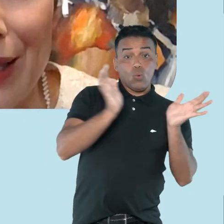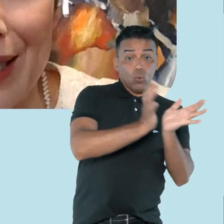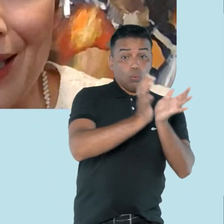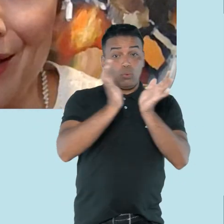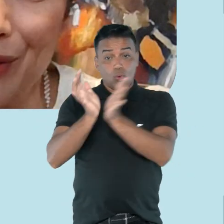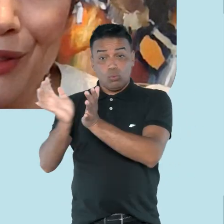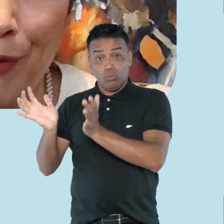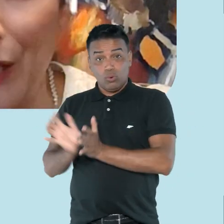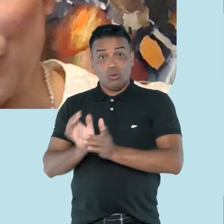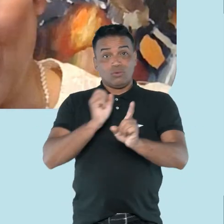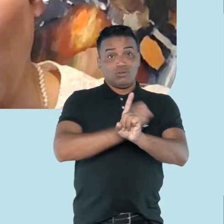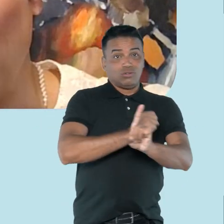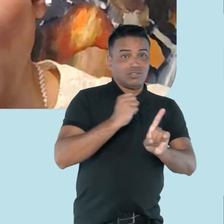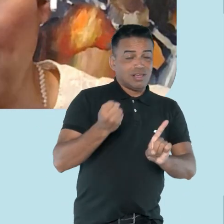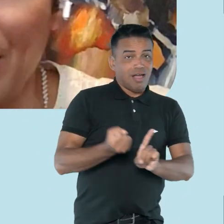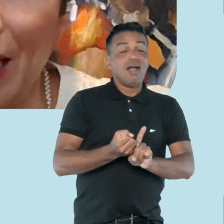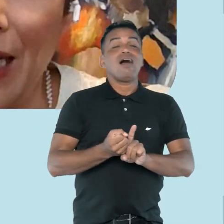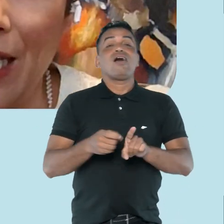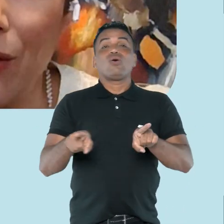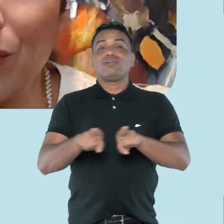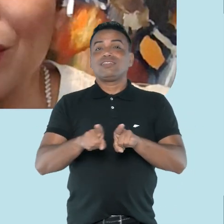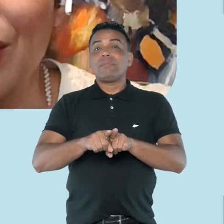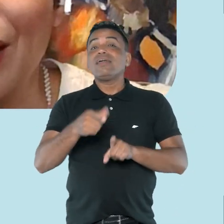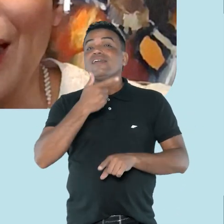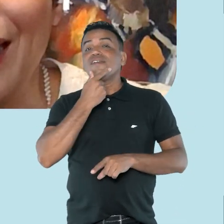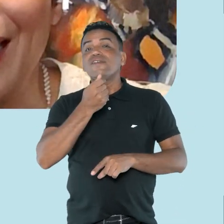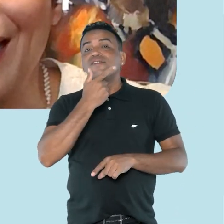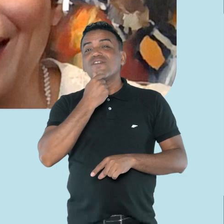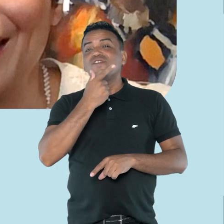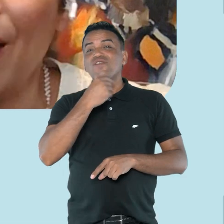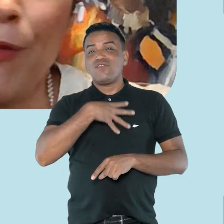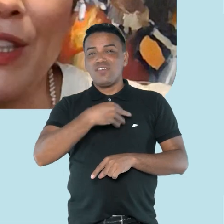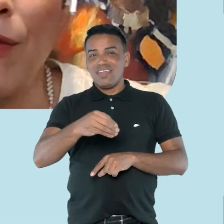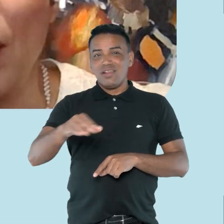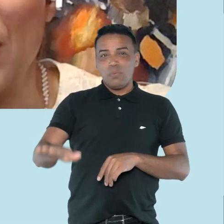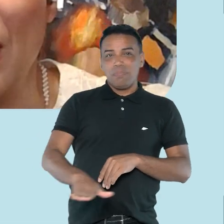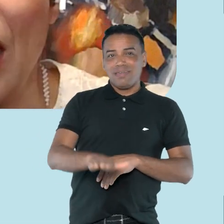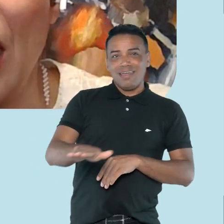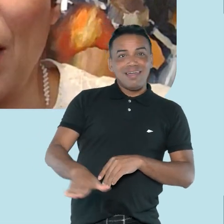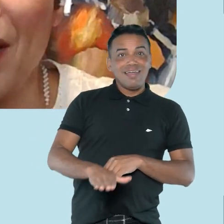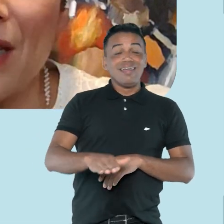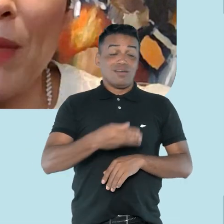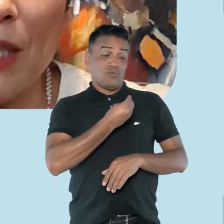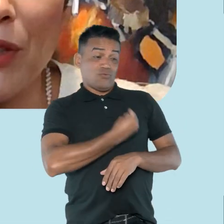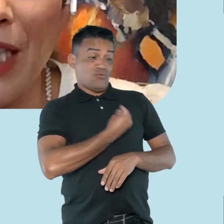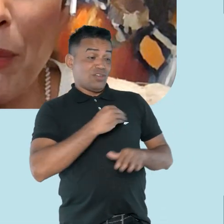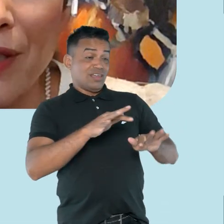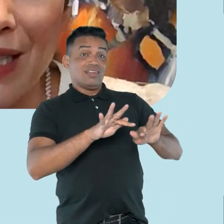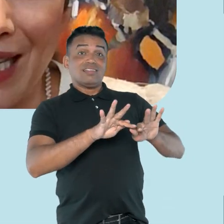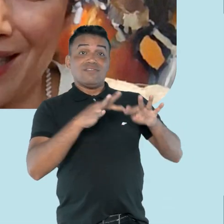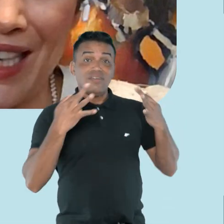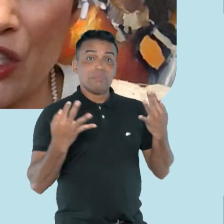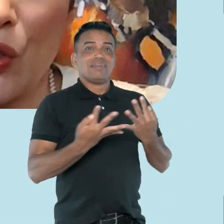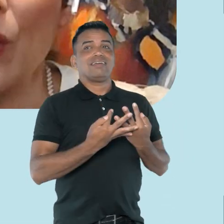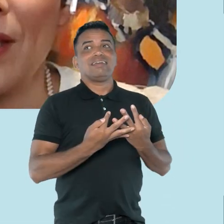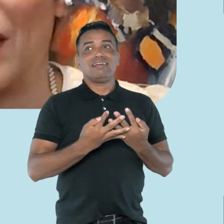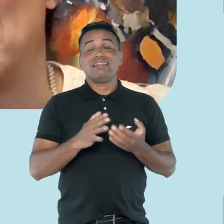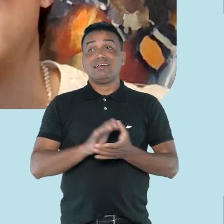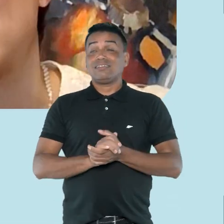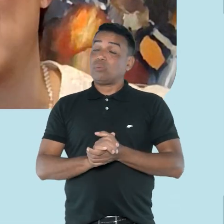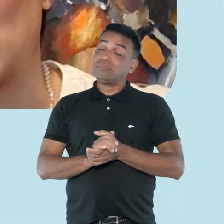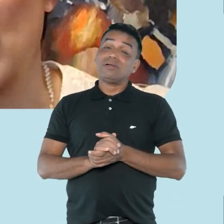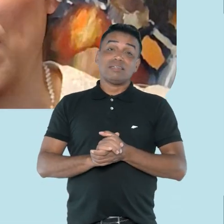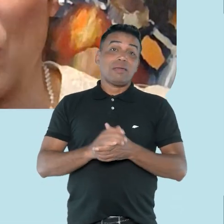social, no fato de ter o filho pequeno, na vida familiar, mas ao mesmo tempo assim